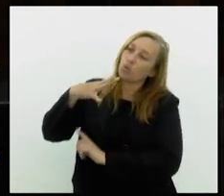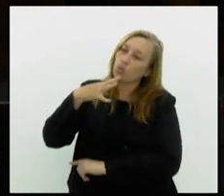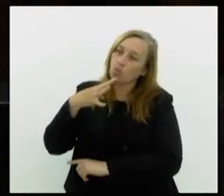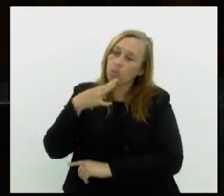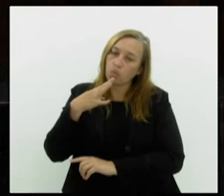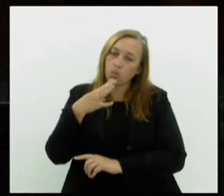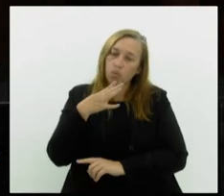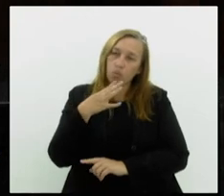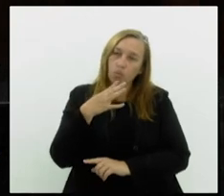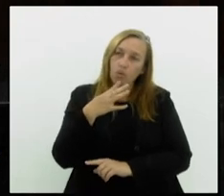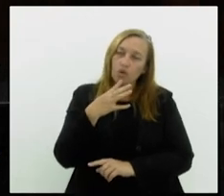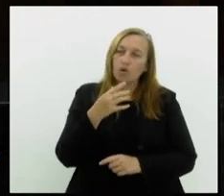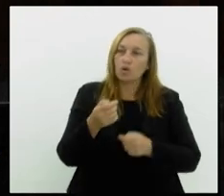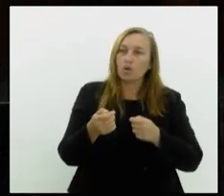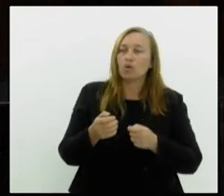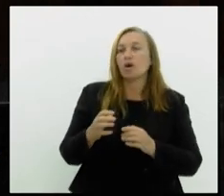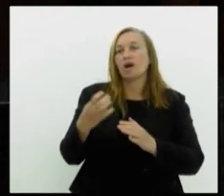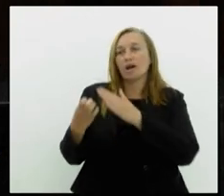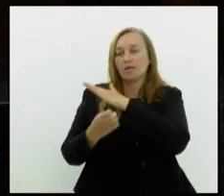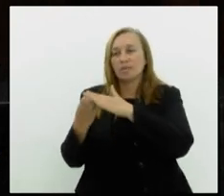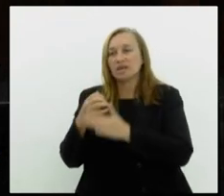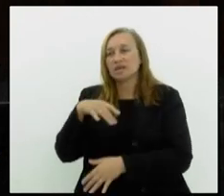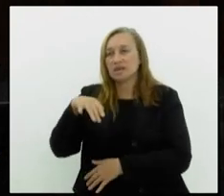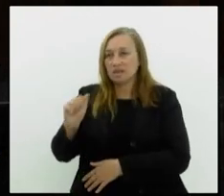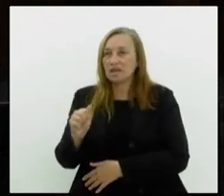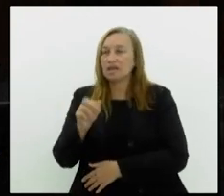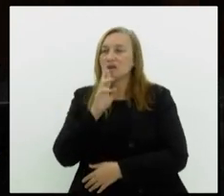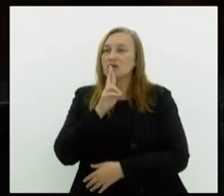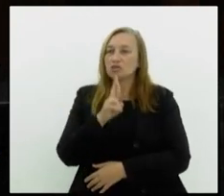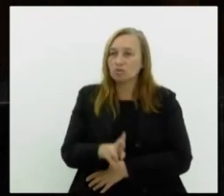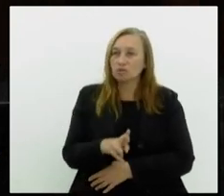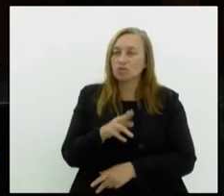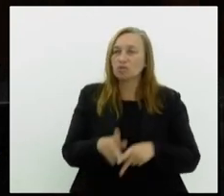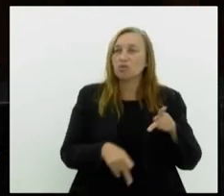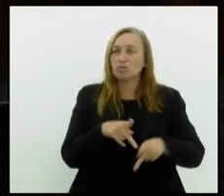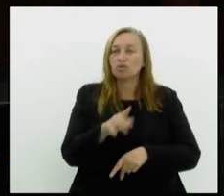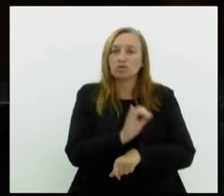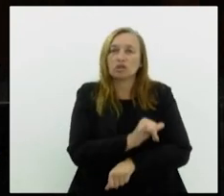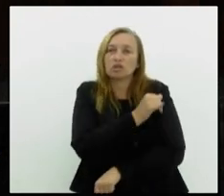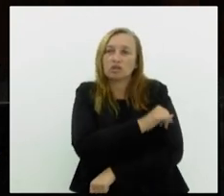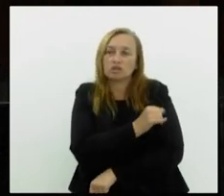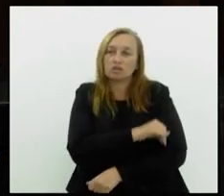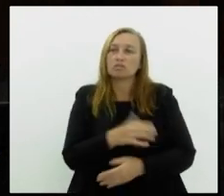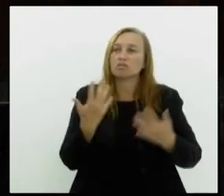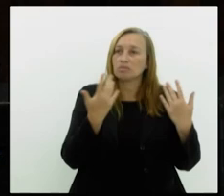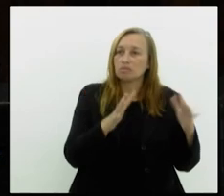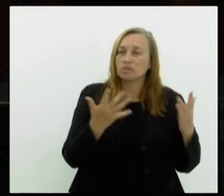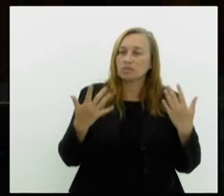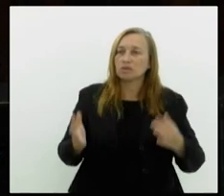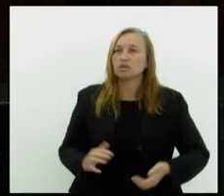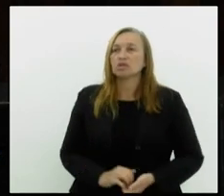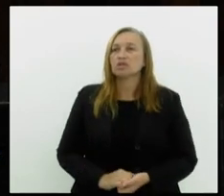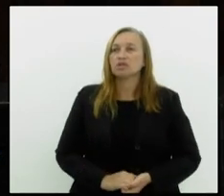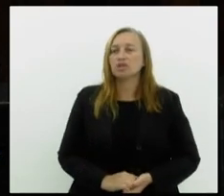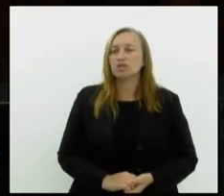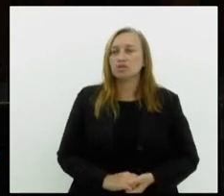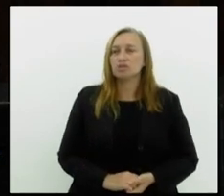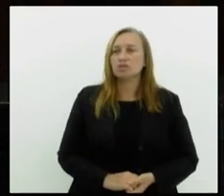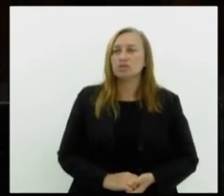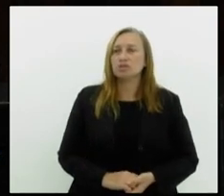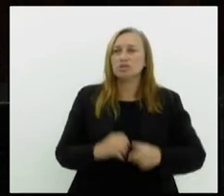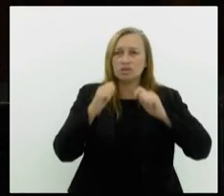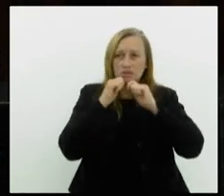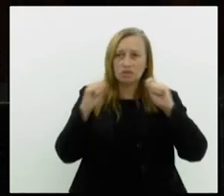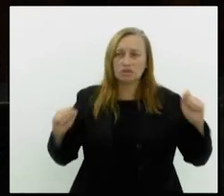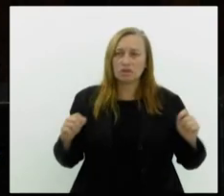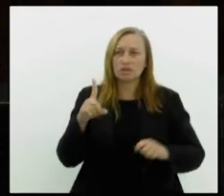de Controle do INEA, que deu uma pronta resposta à população do Rio de Janeiro. Cumprimentar a minha amiga e assessora Dan,